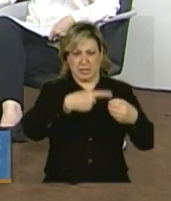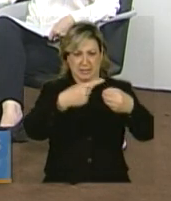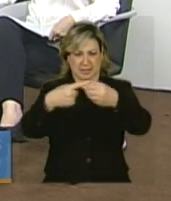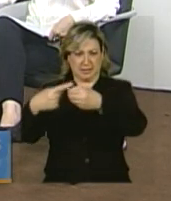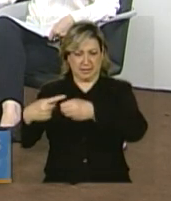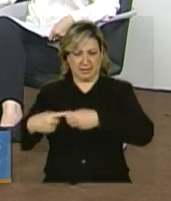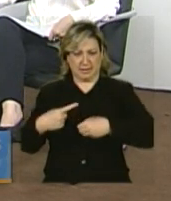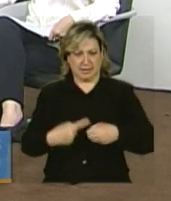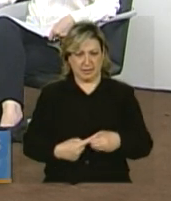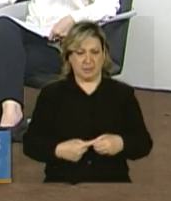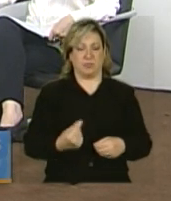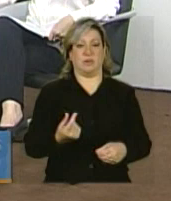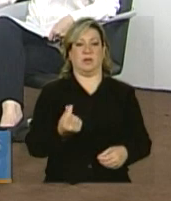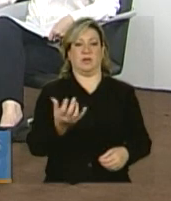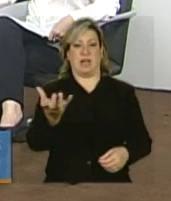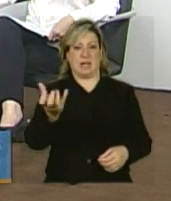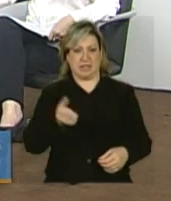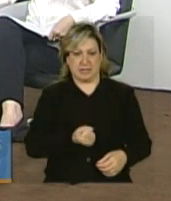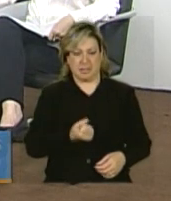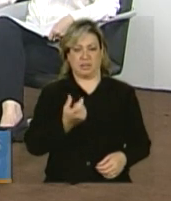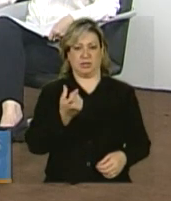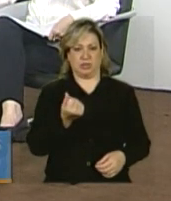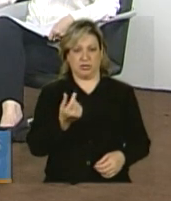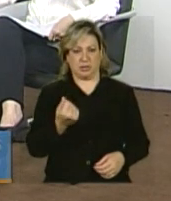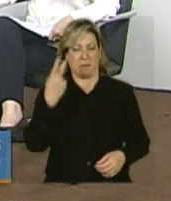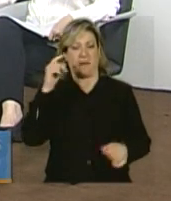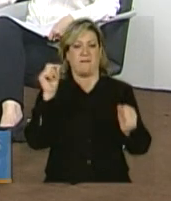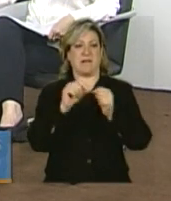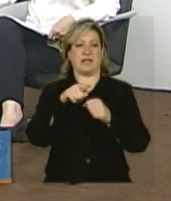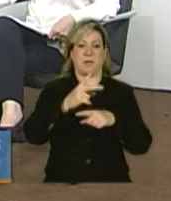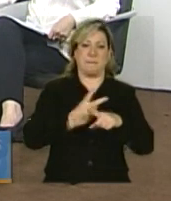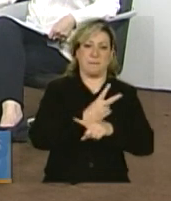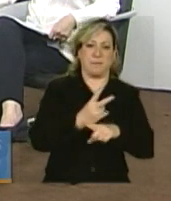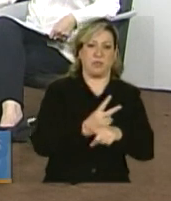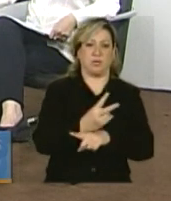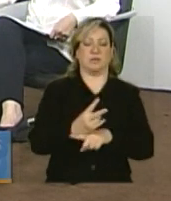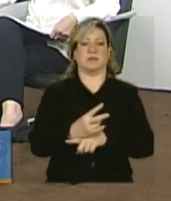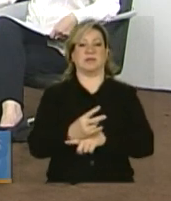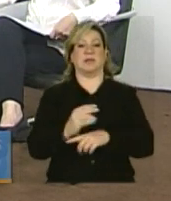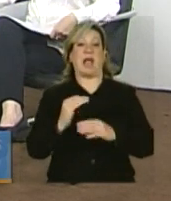receberão algum recurso financeiro para efetuar a busca ativa além do IGD?